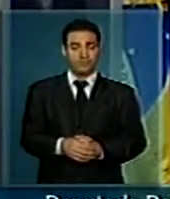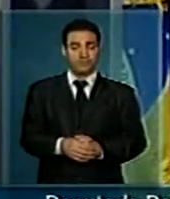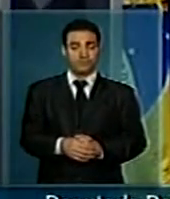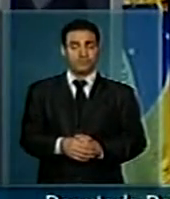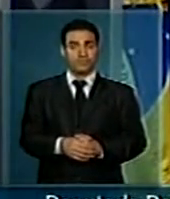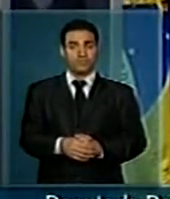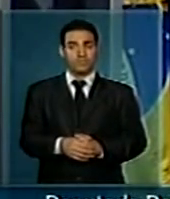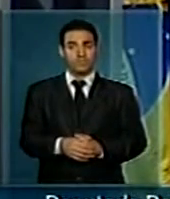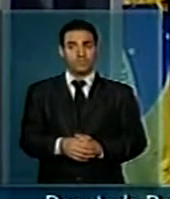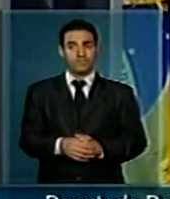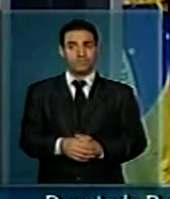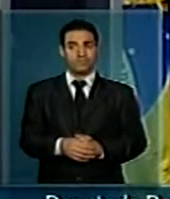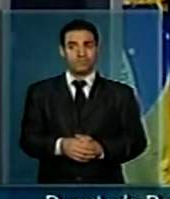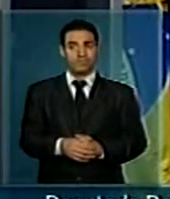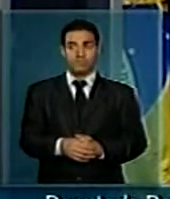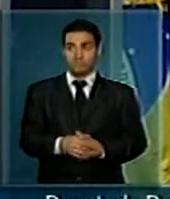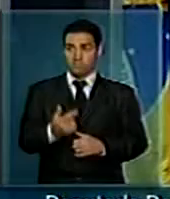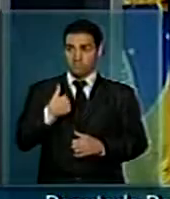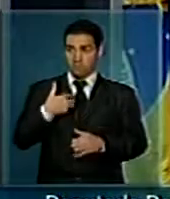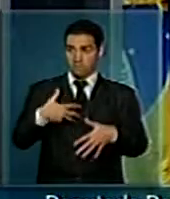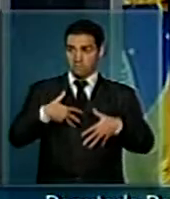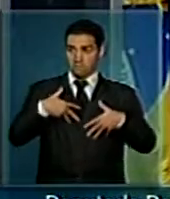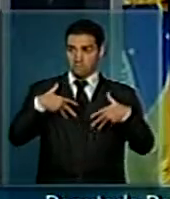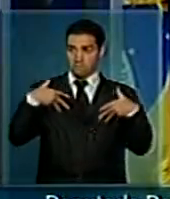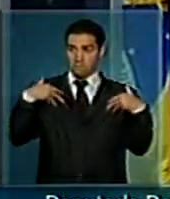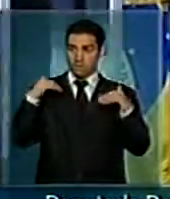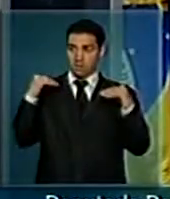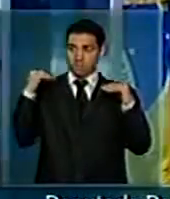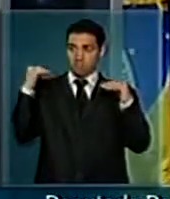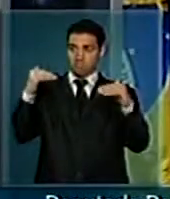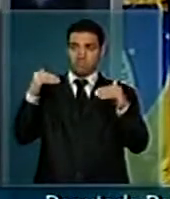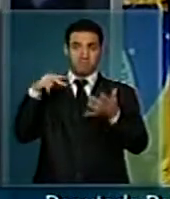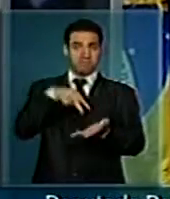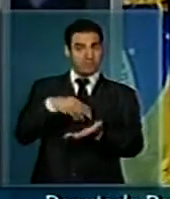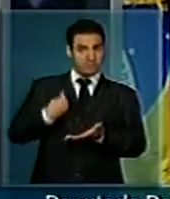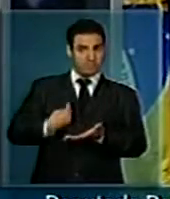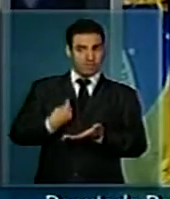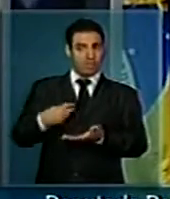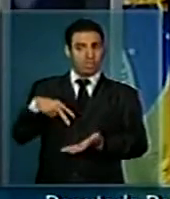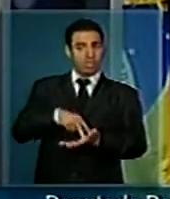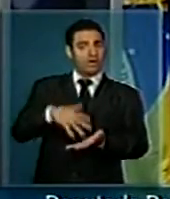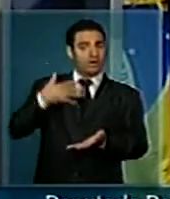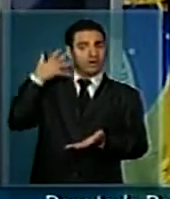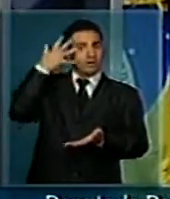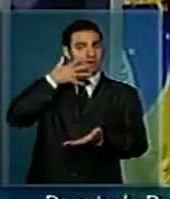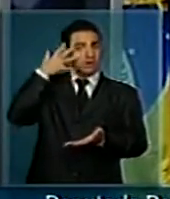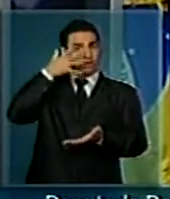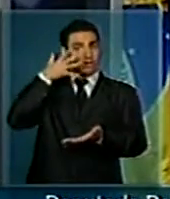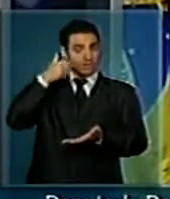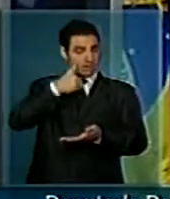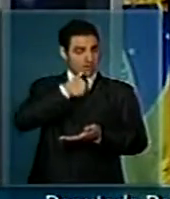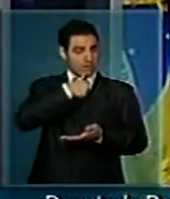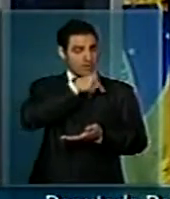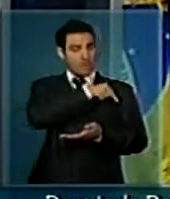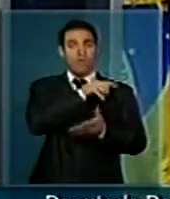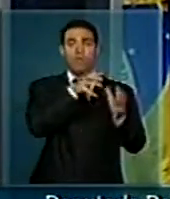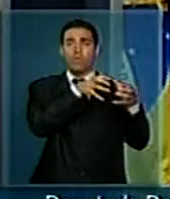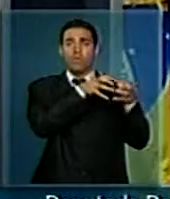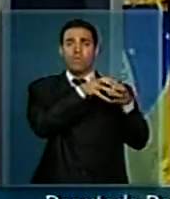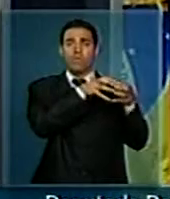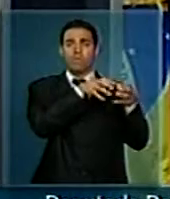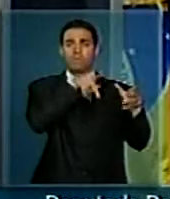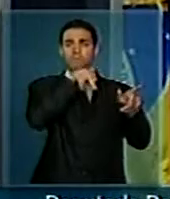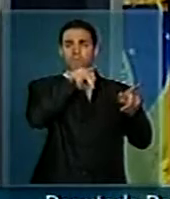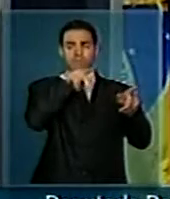é uma elevada honra ocupar essa tribuna para, em nome do meu partido,